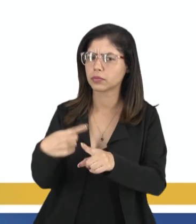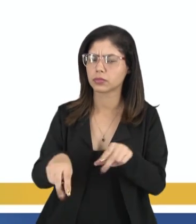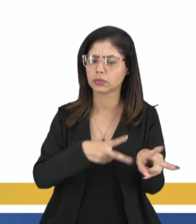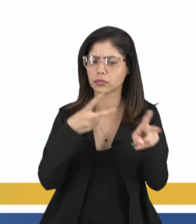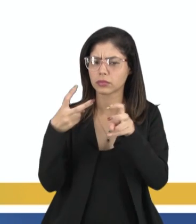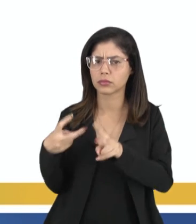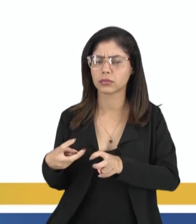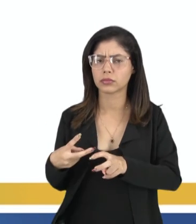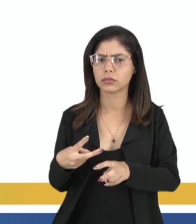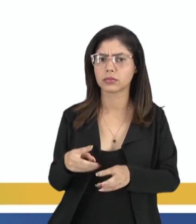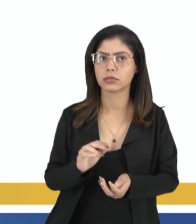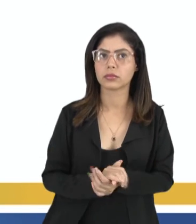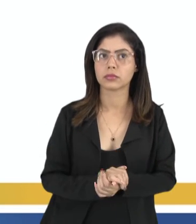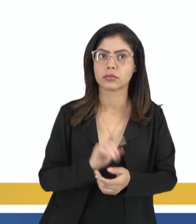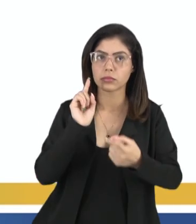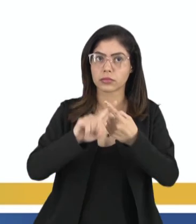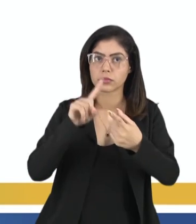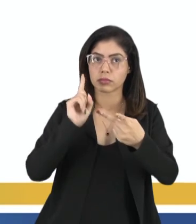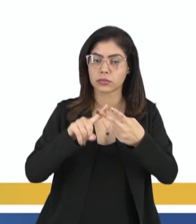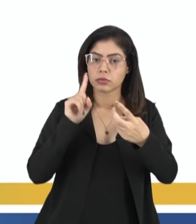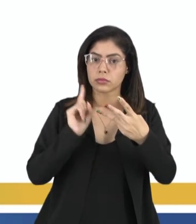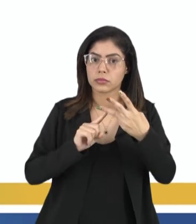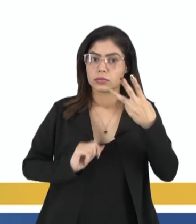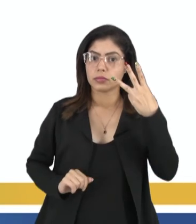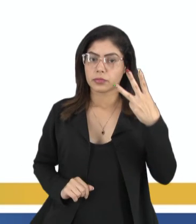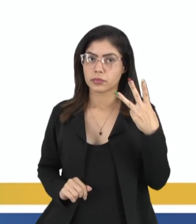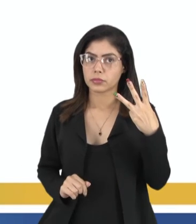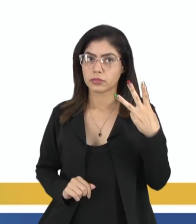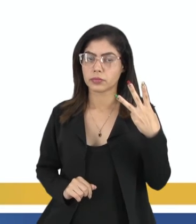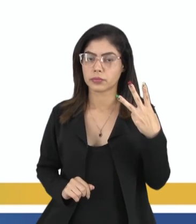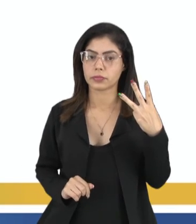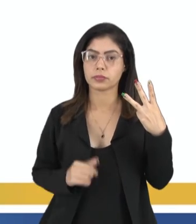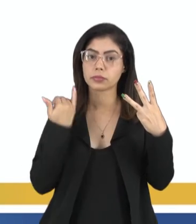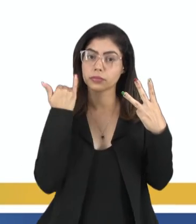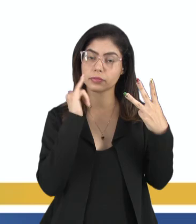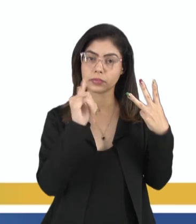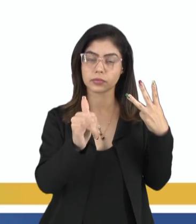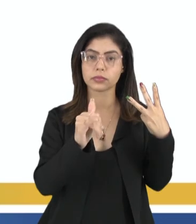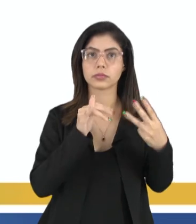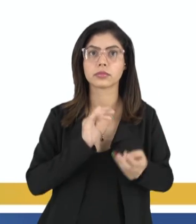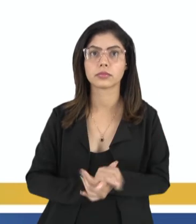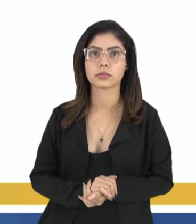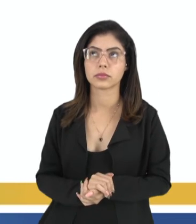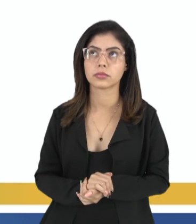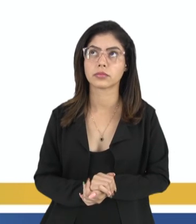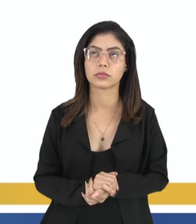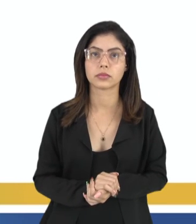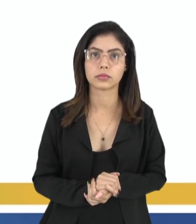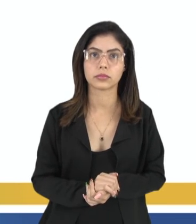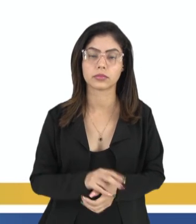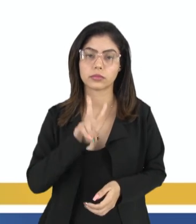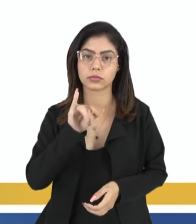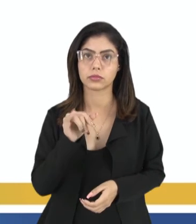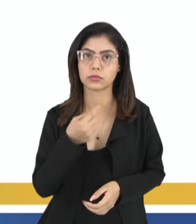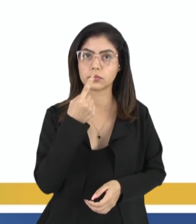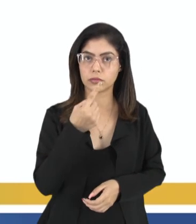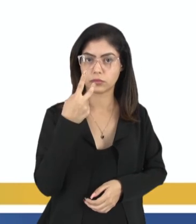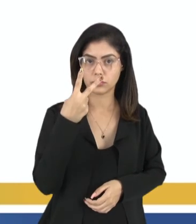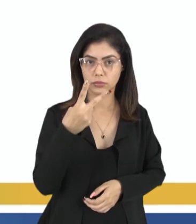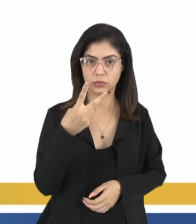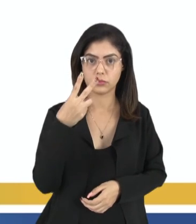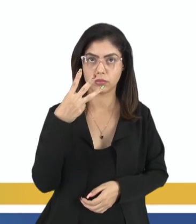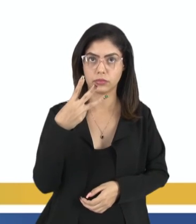observar? 1, 2, 3. Ele só tem 3 elétrons. E aqui a gente vai contar, ó.